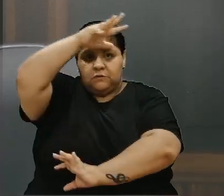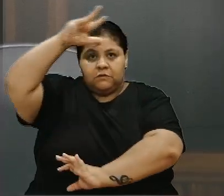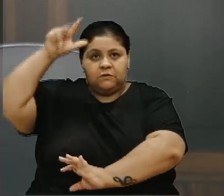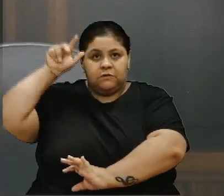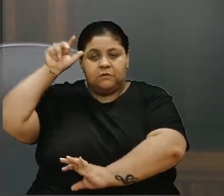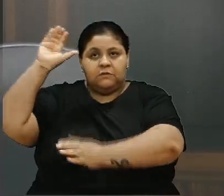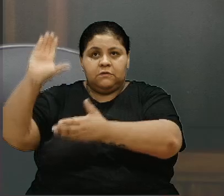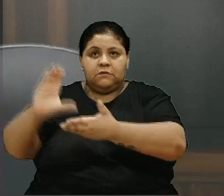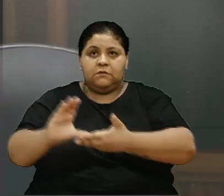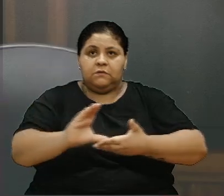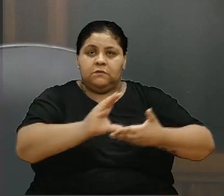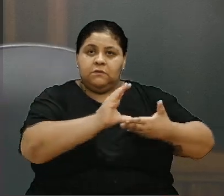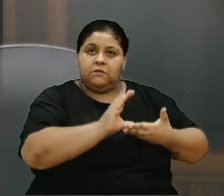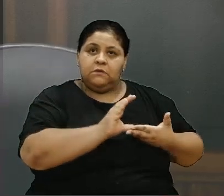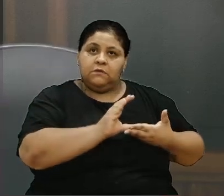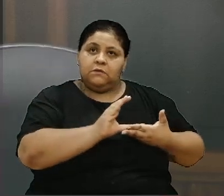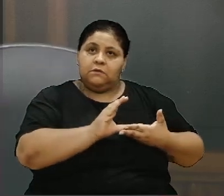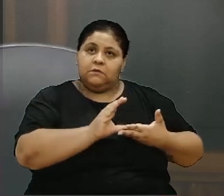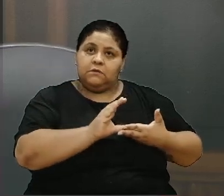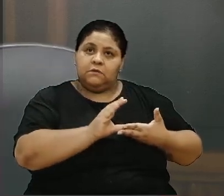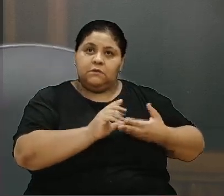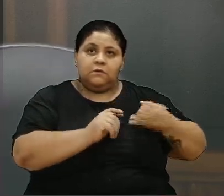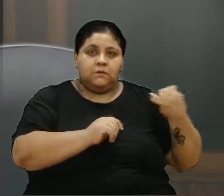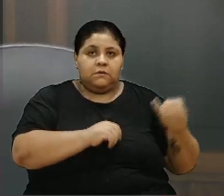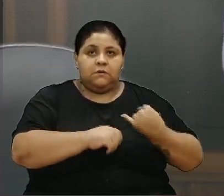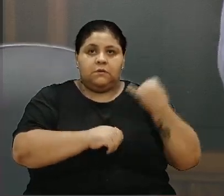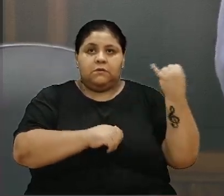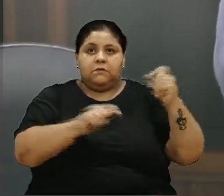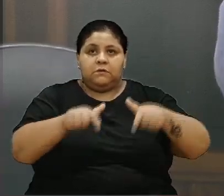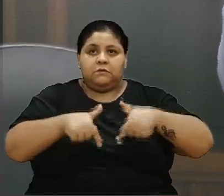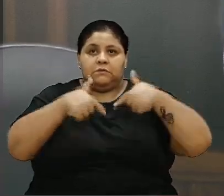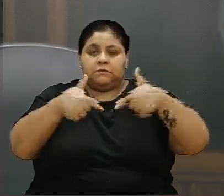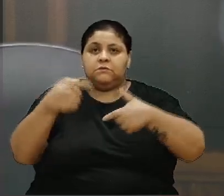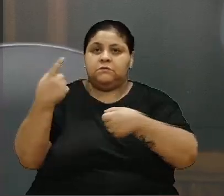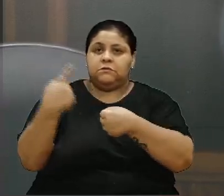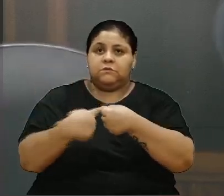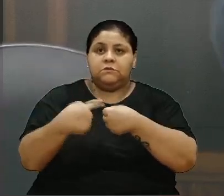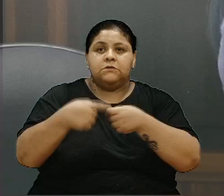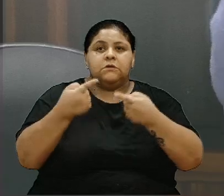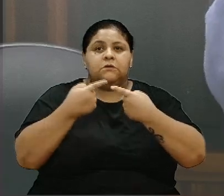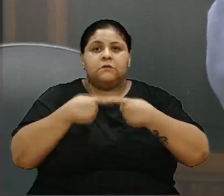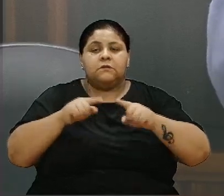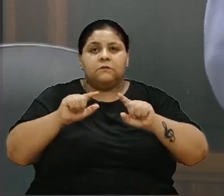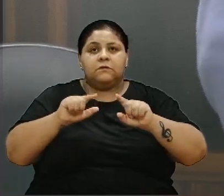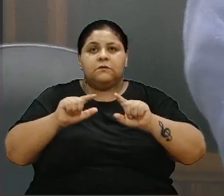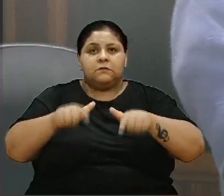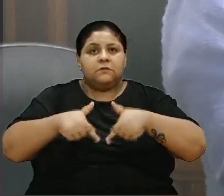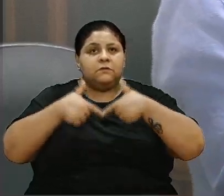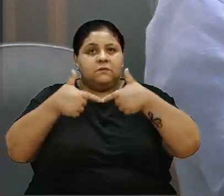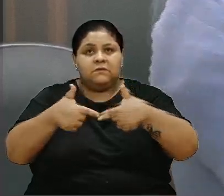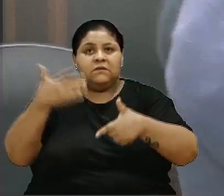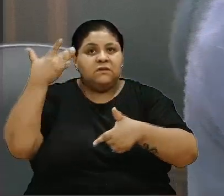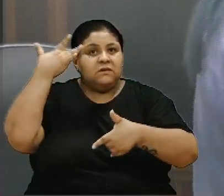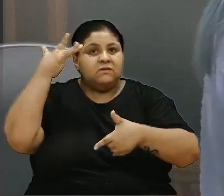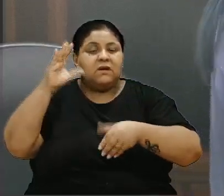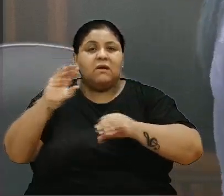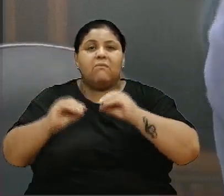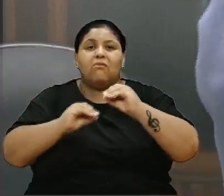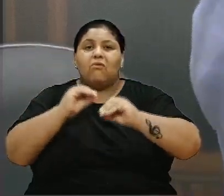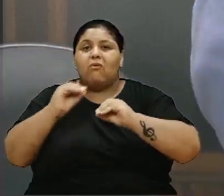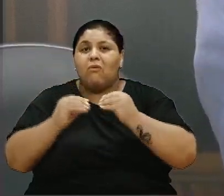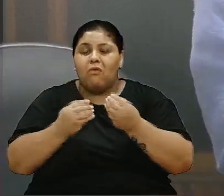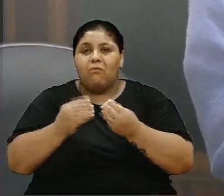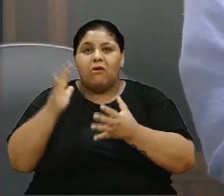repasse valores para essa importante ação da nossa cidade, mas é uma ação da nossa cidade que a gente não sabe até que ponto ela vai ser